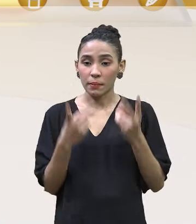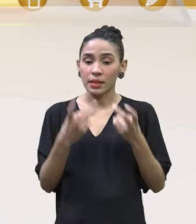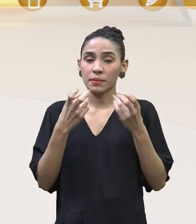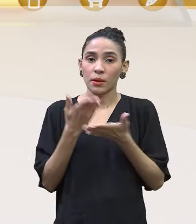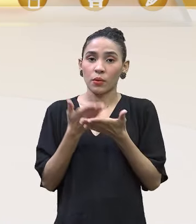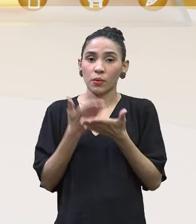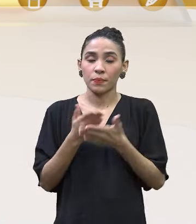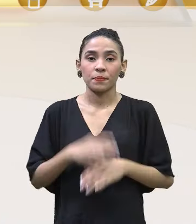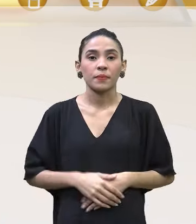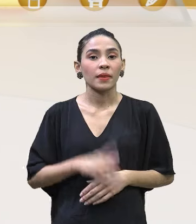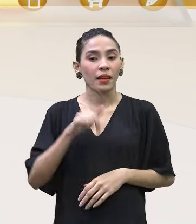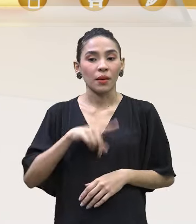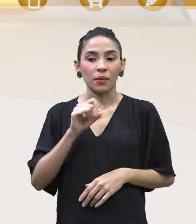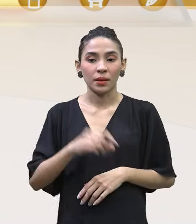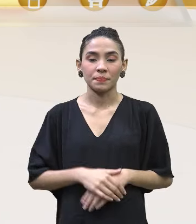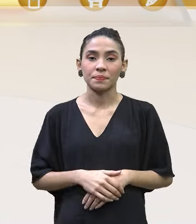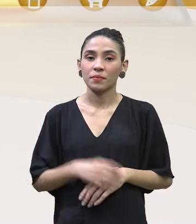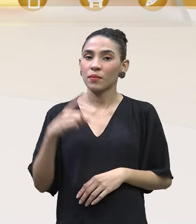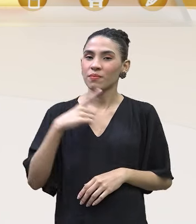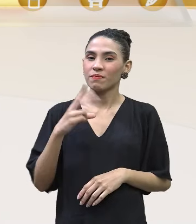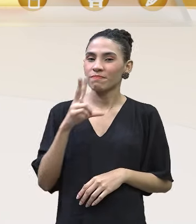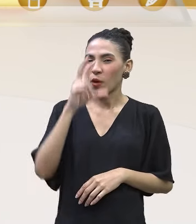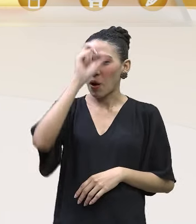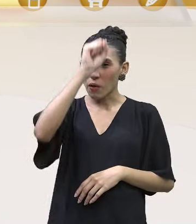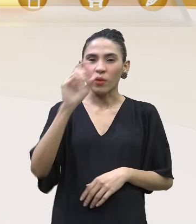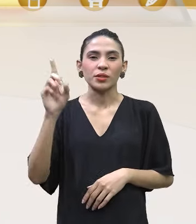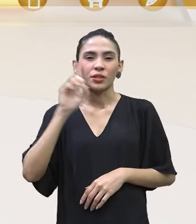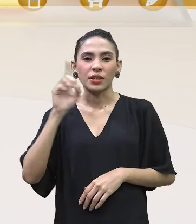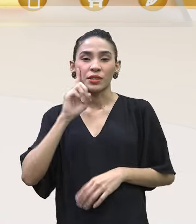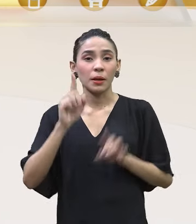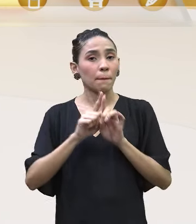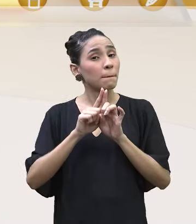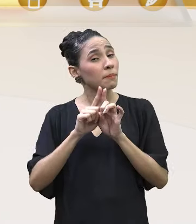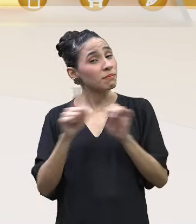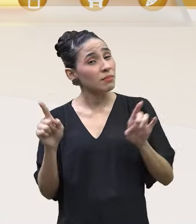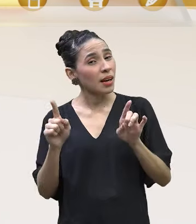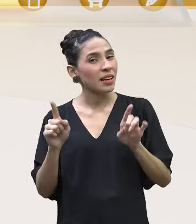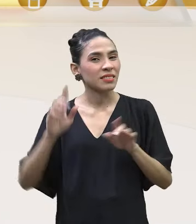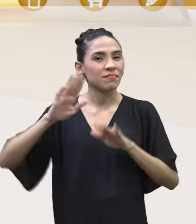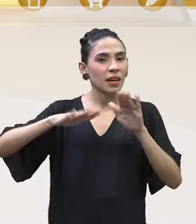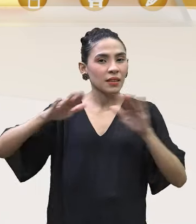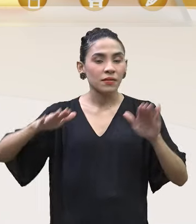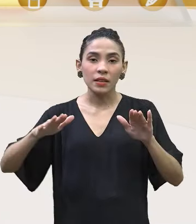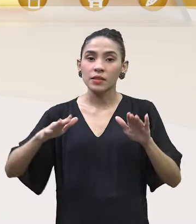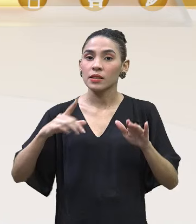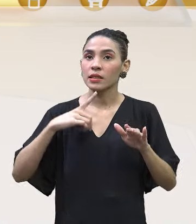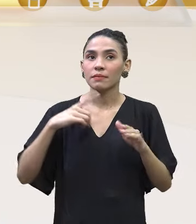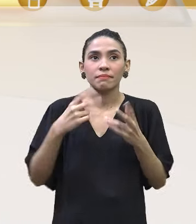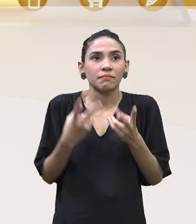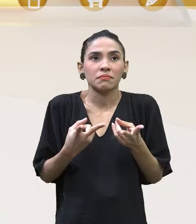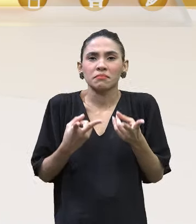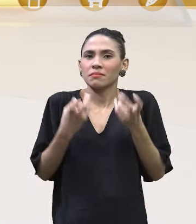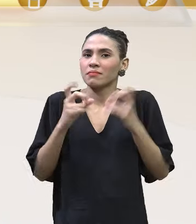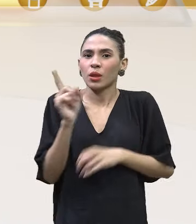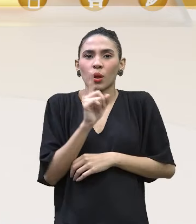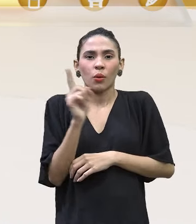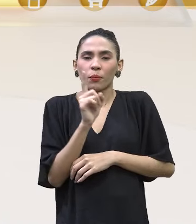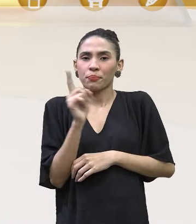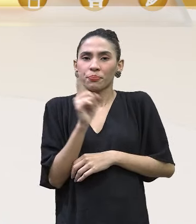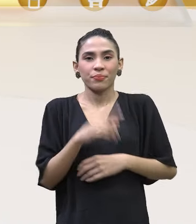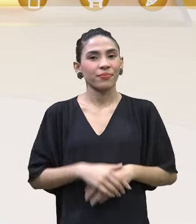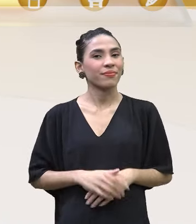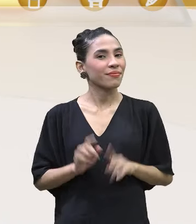aula que isso é algo que está muito presente em nosso dia a dia porém às vezes a gente passa assim por esses conteúdos assim a gente nem percebe né